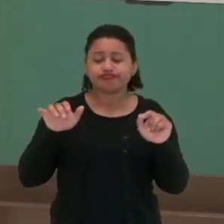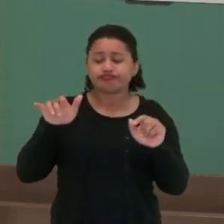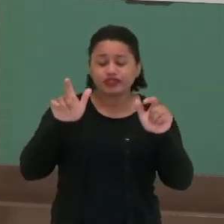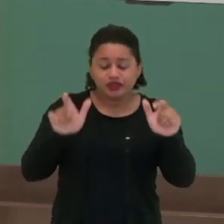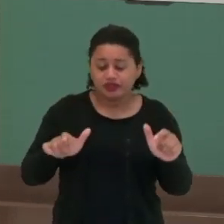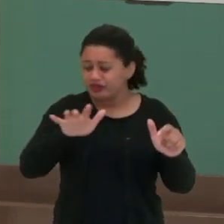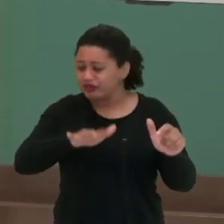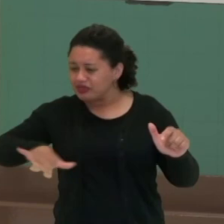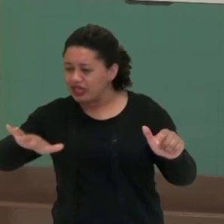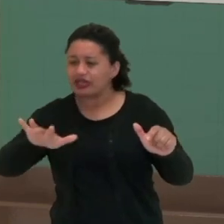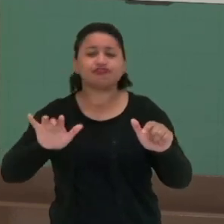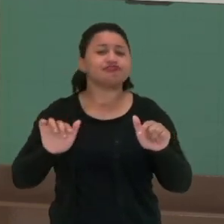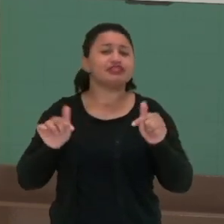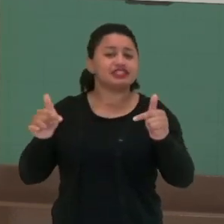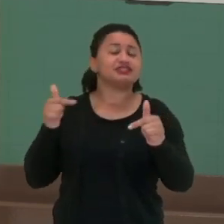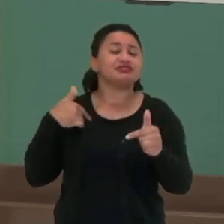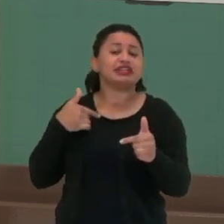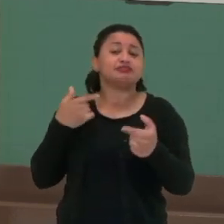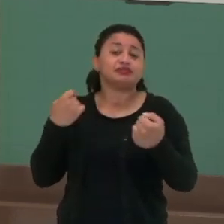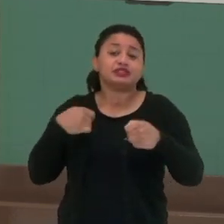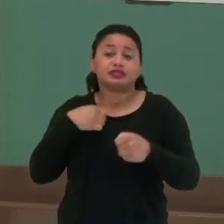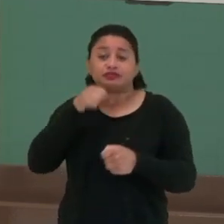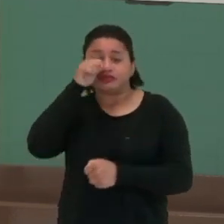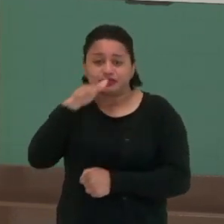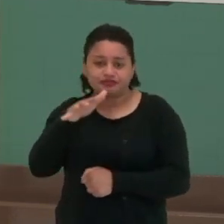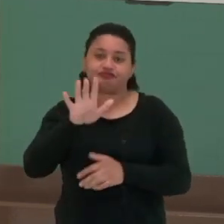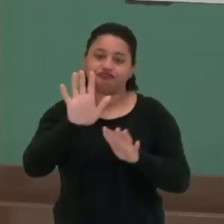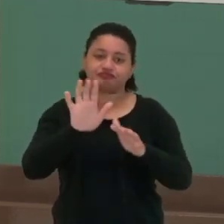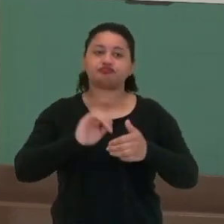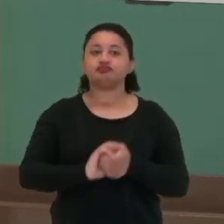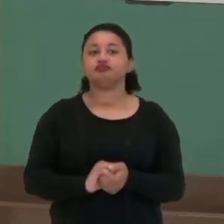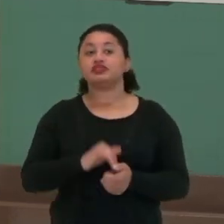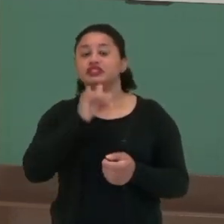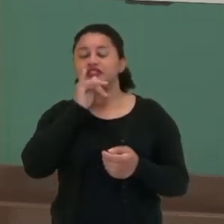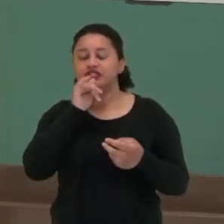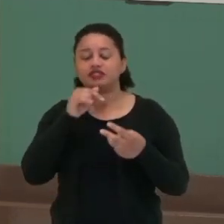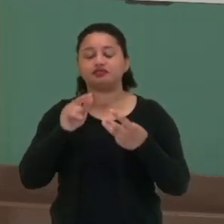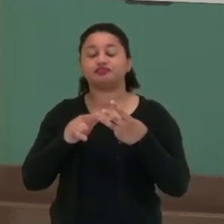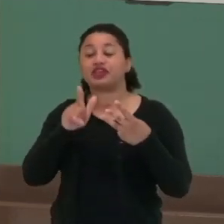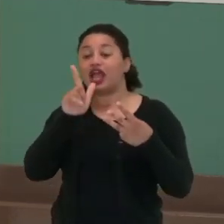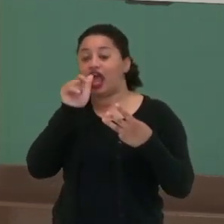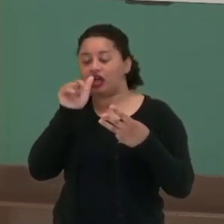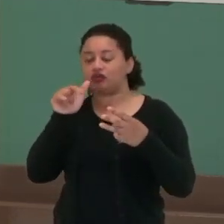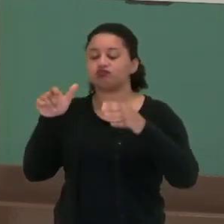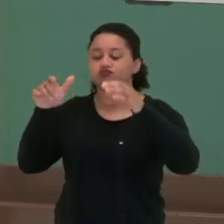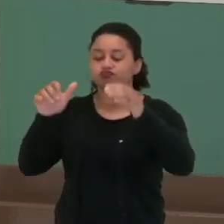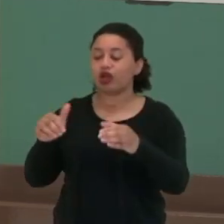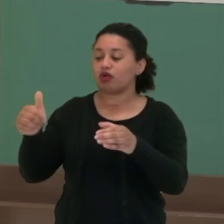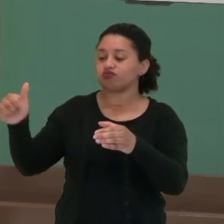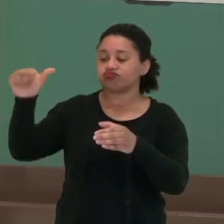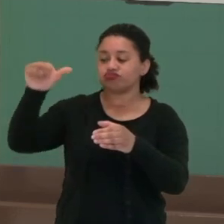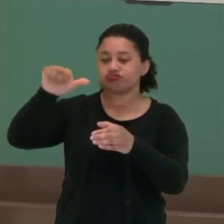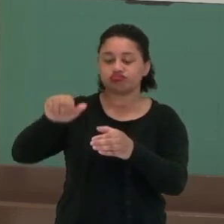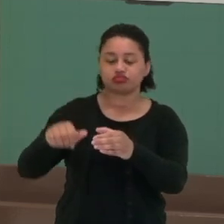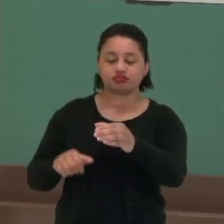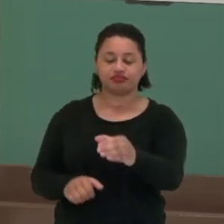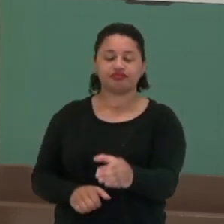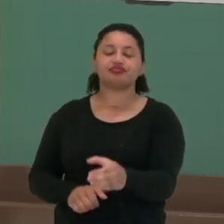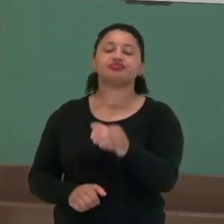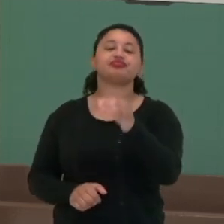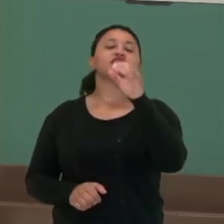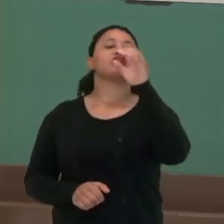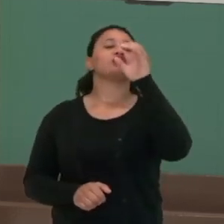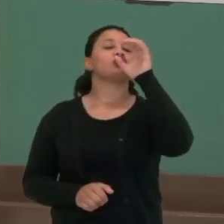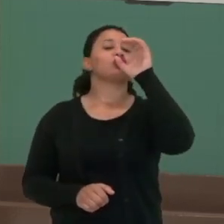ambiente fez com que ela espirrasse. Por exemplo, tomar água. Enchi um copo com água e levo até a